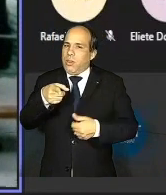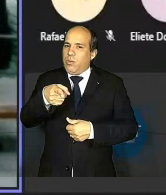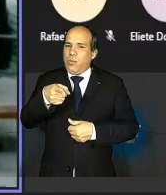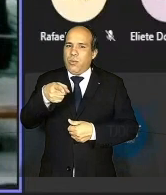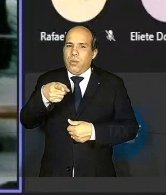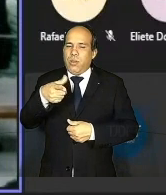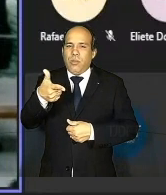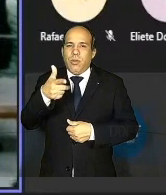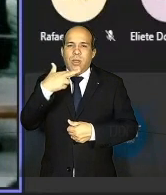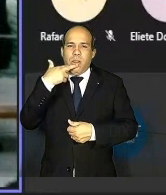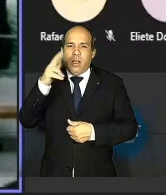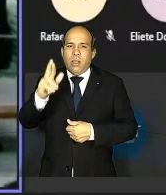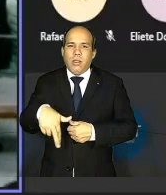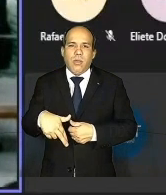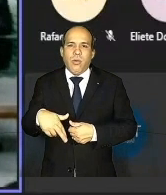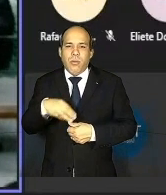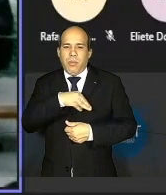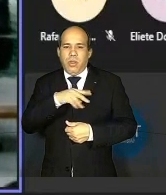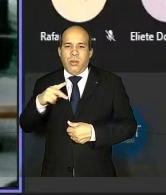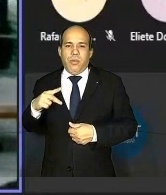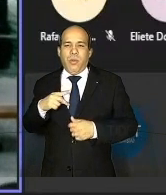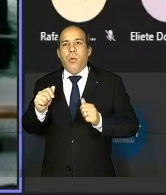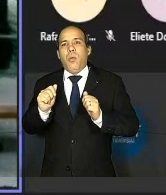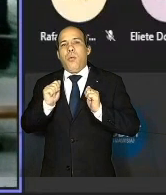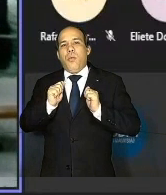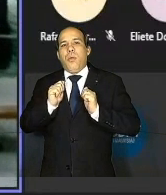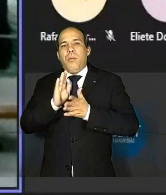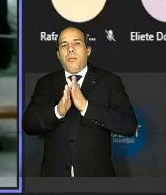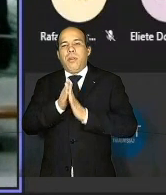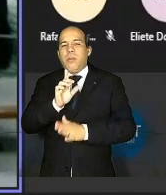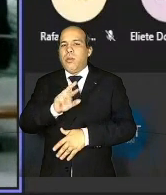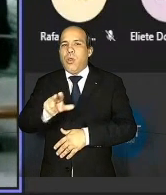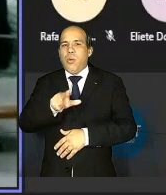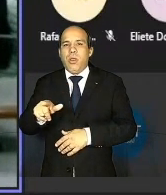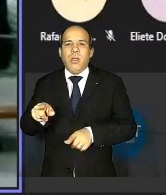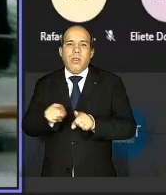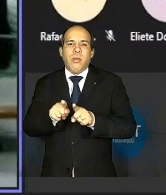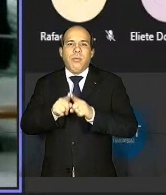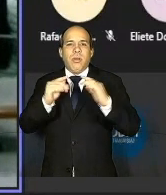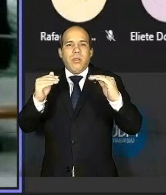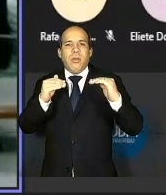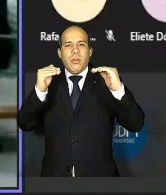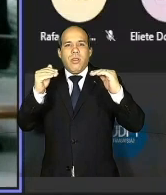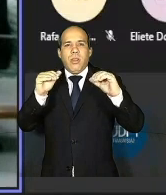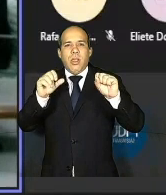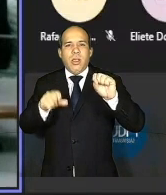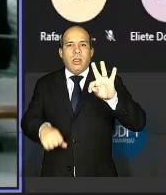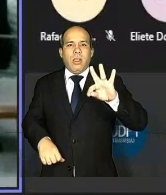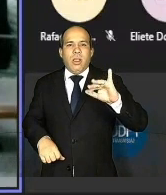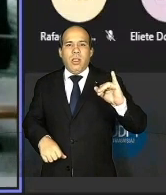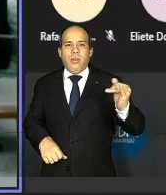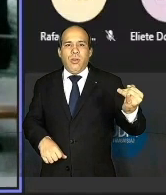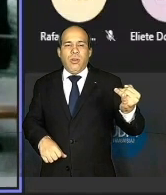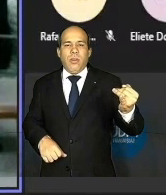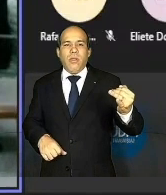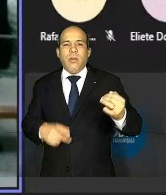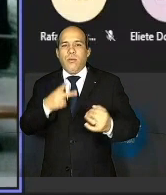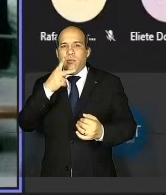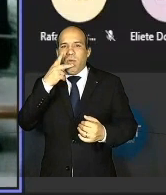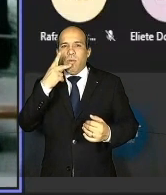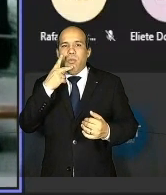Eu estou afastando a preliminar de legitimidade passiva do Ministério Público. E em elucidativo precedente do Superior Tribunal de